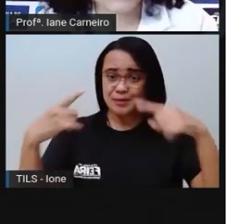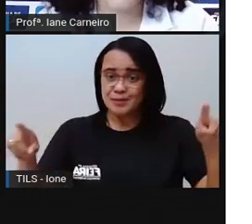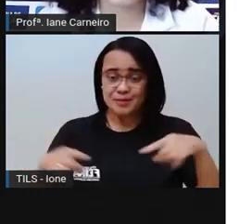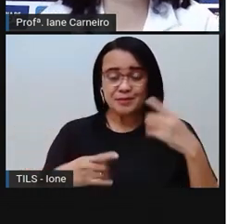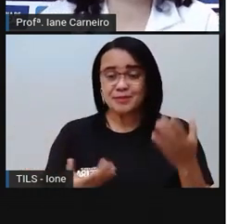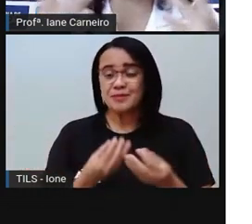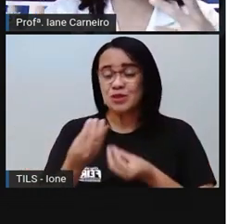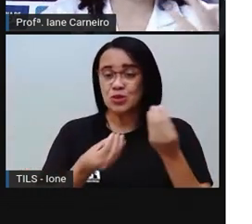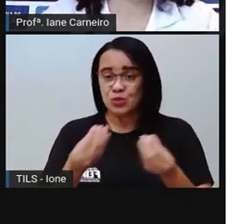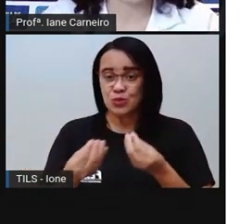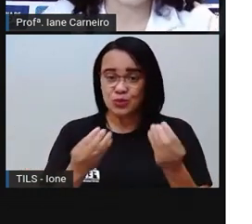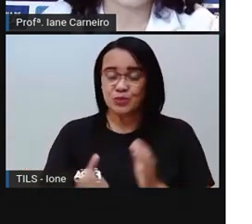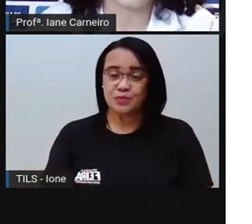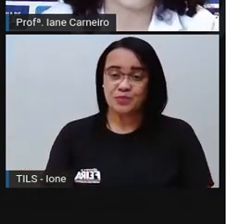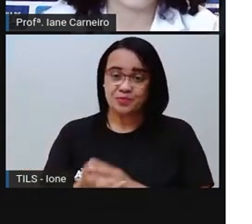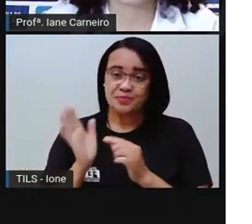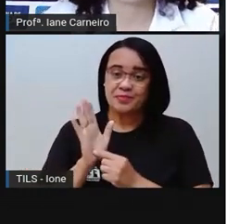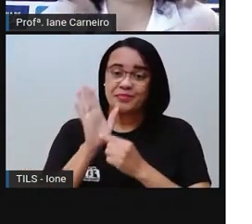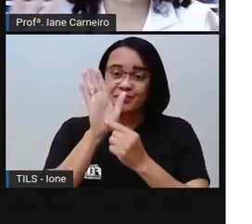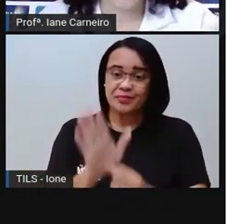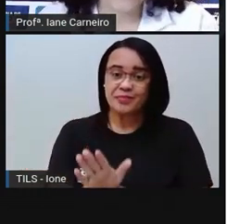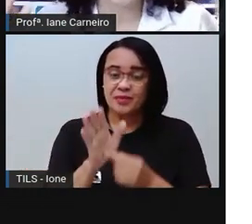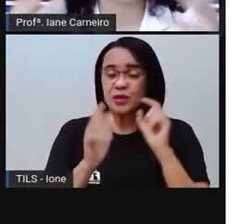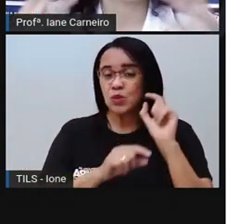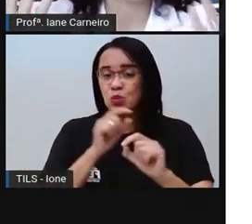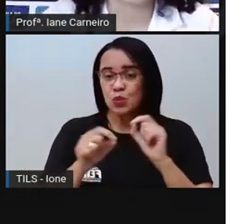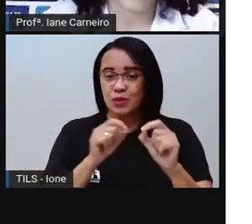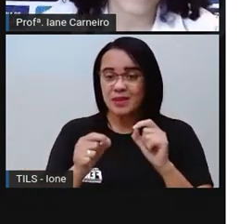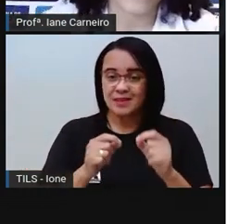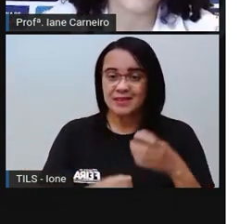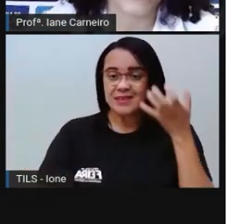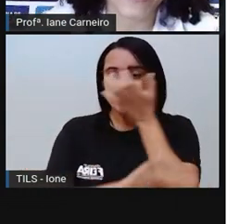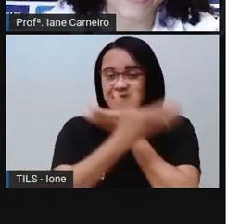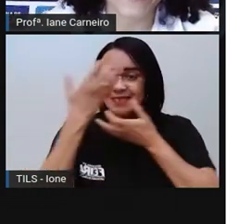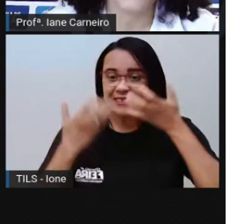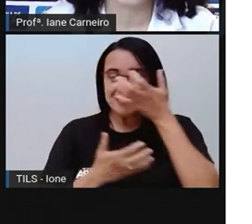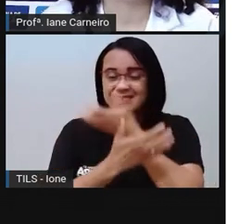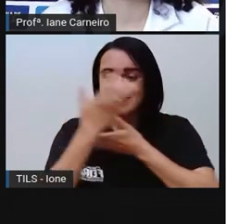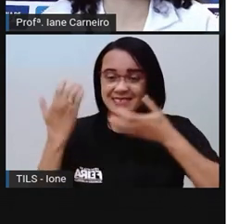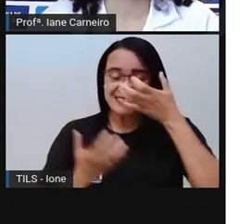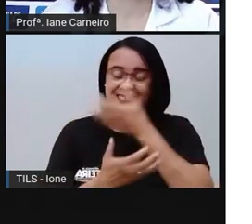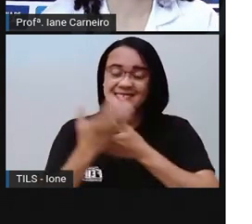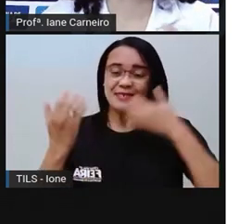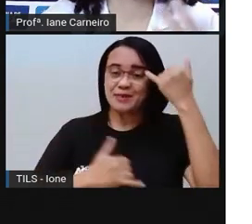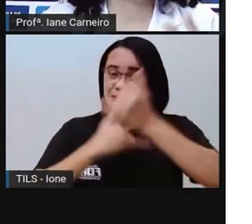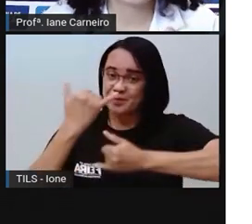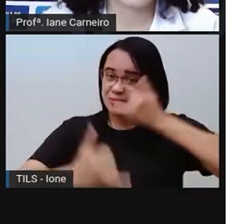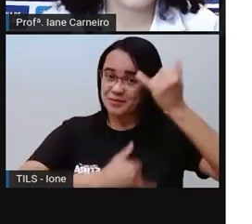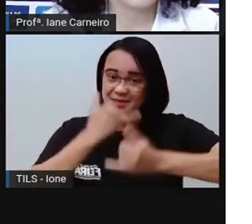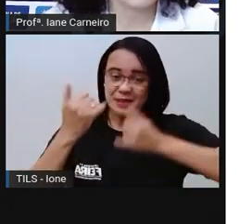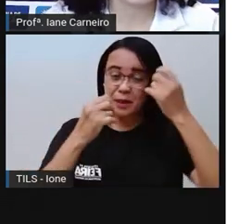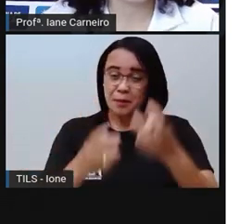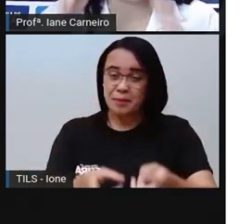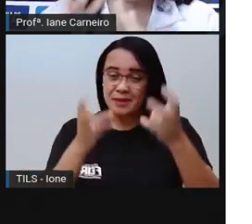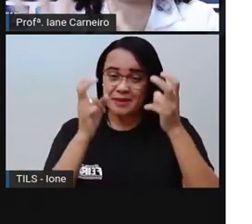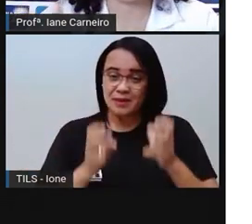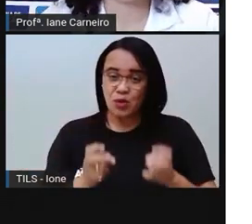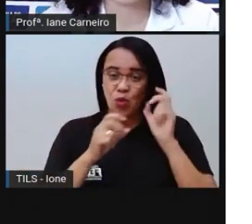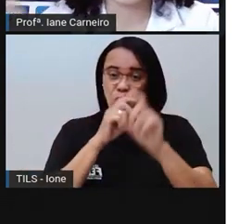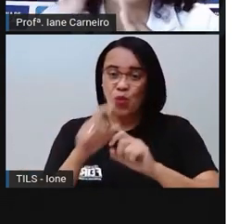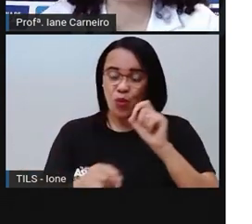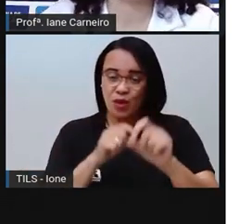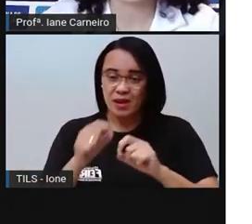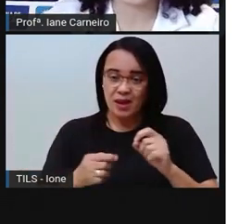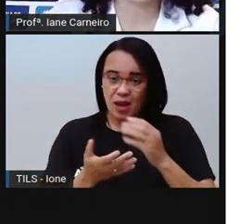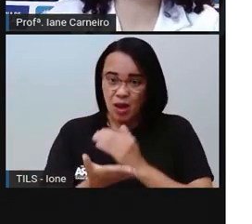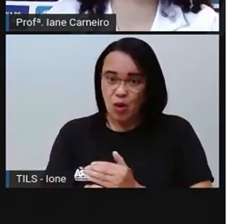Então, né, vocês viram aí essa forma de cantar a doleta, né? Vocês perceberam que, quando